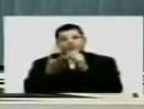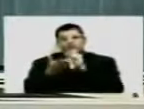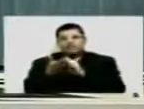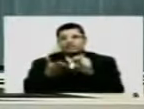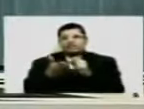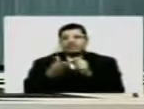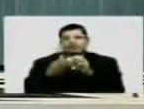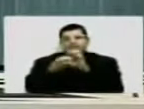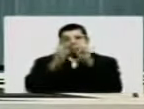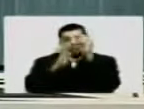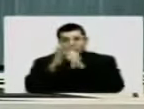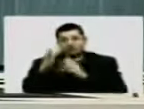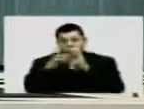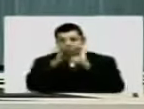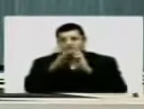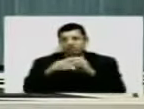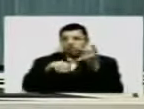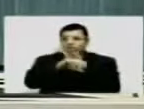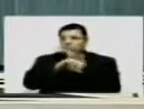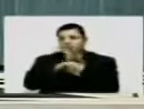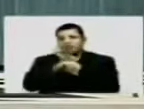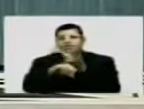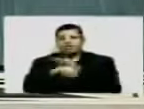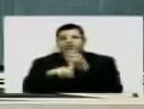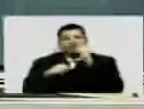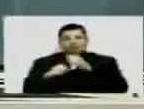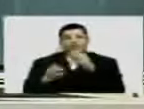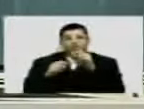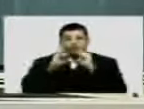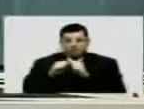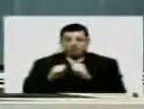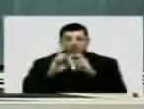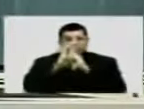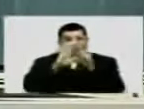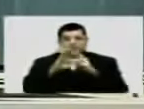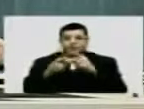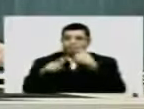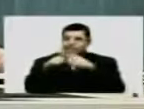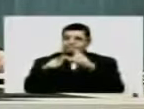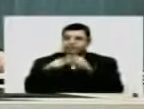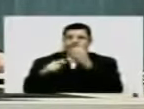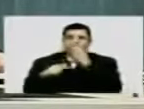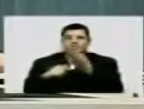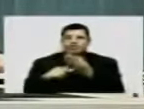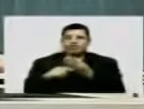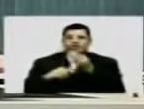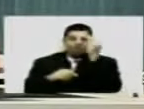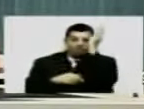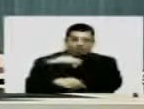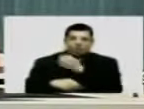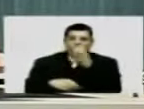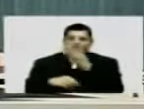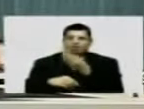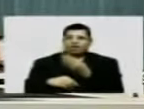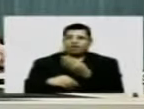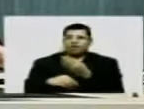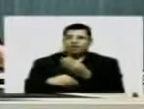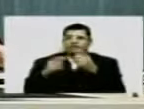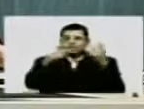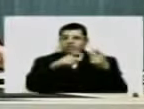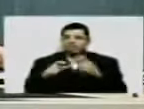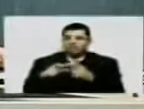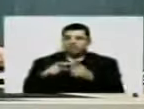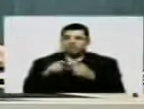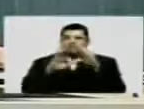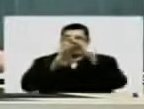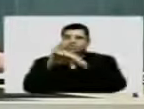dívida ativa da União e não correr para regularizar essa situação, porque isso desmoraliza o órgão